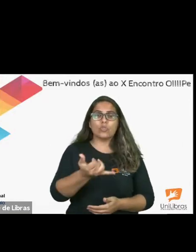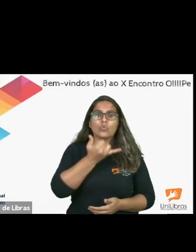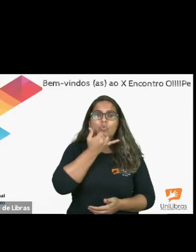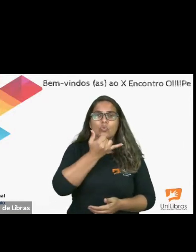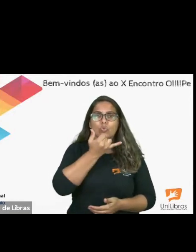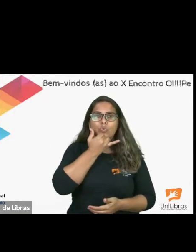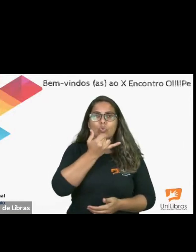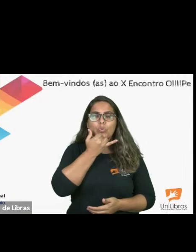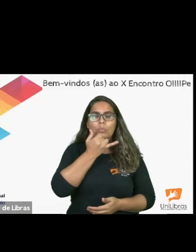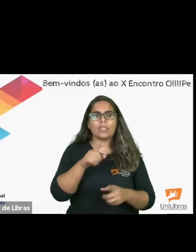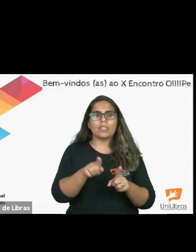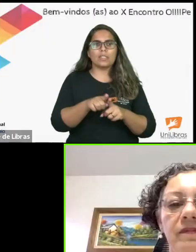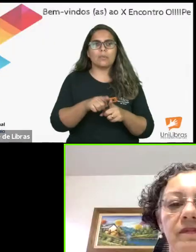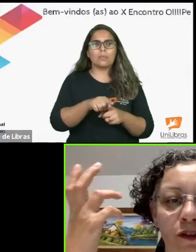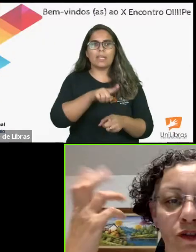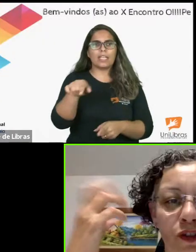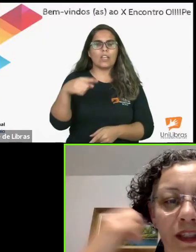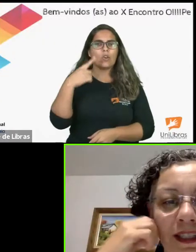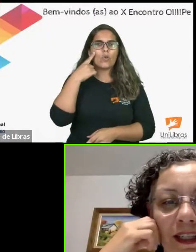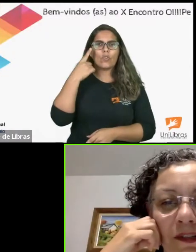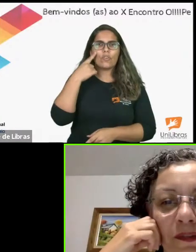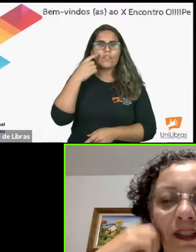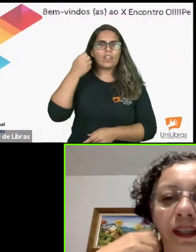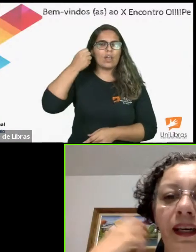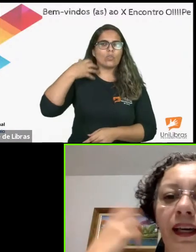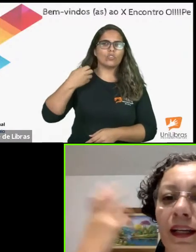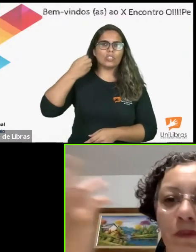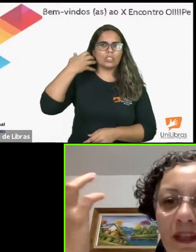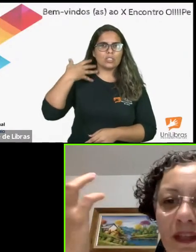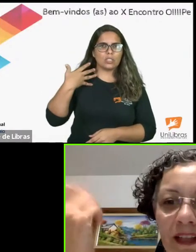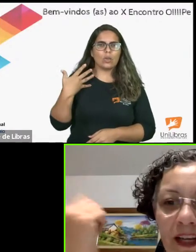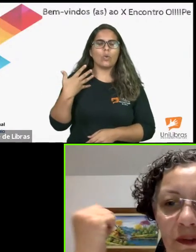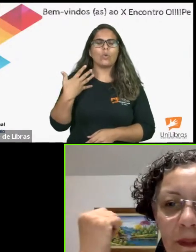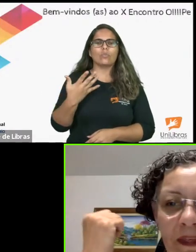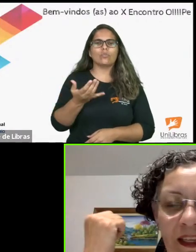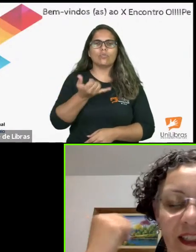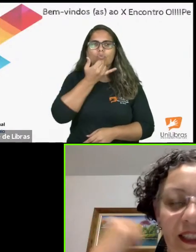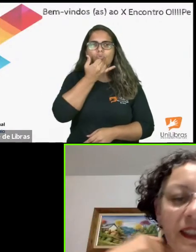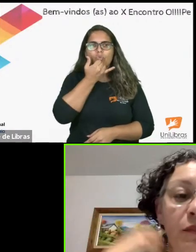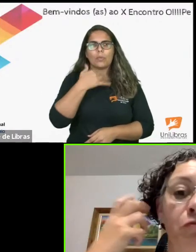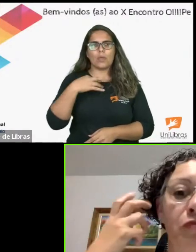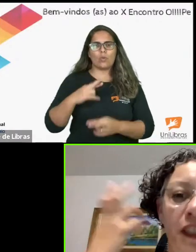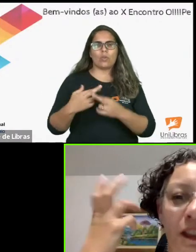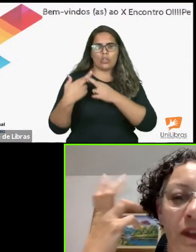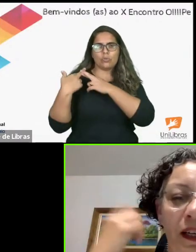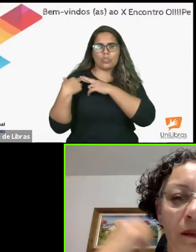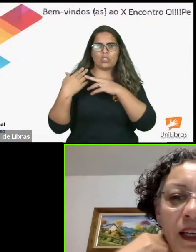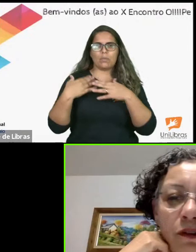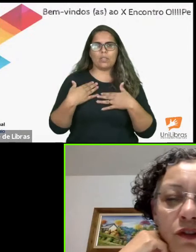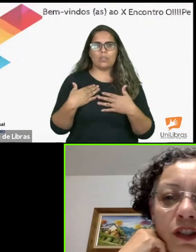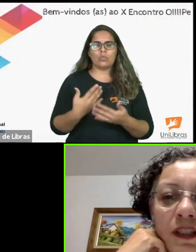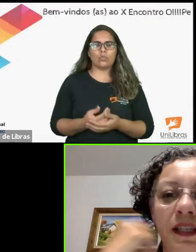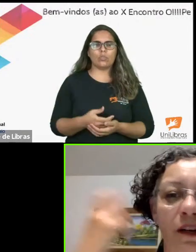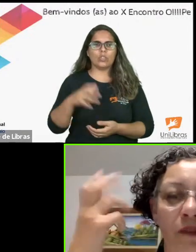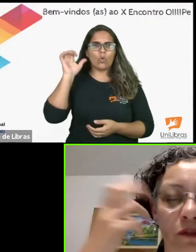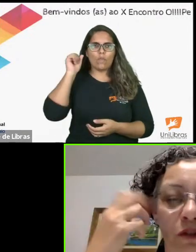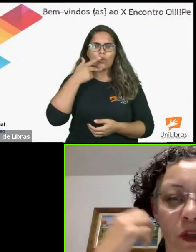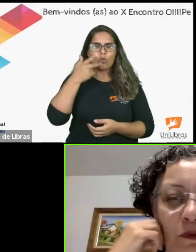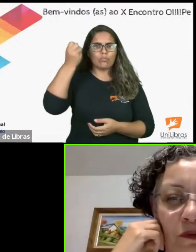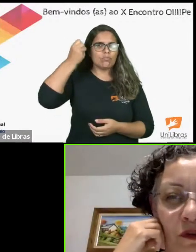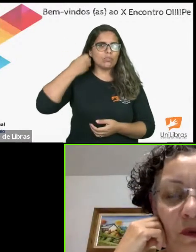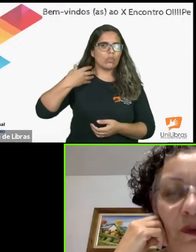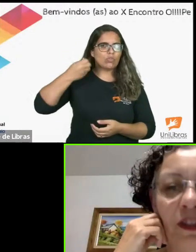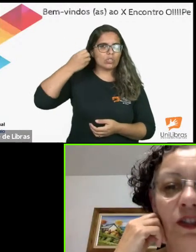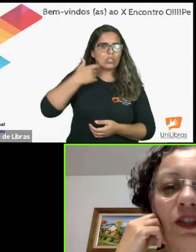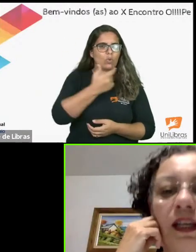àqueles que não viram a nossa audiodescrição, a responsabilidade toda minha, não ouviram, né, a minha audiodescrição e a dos